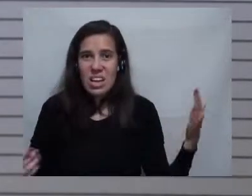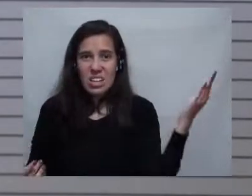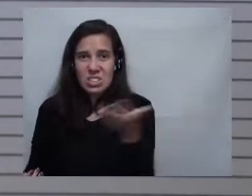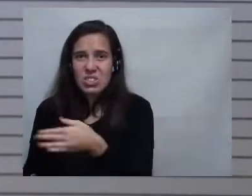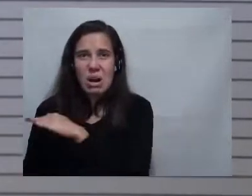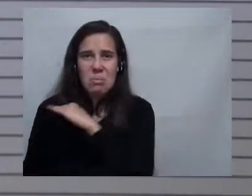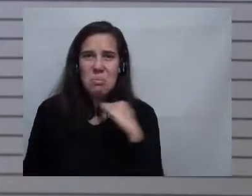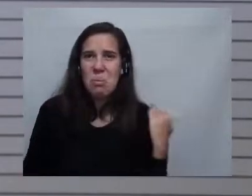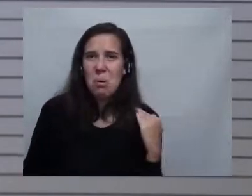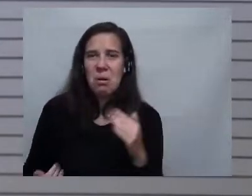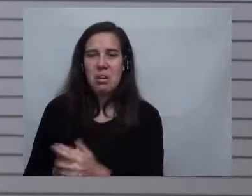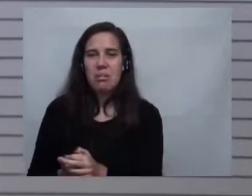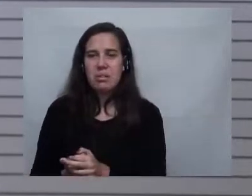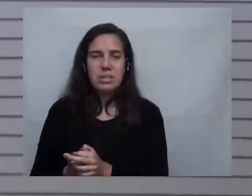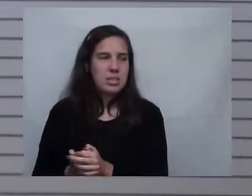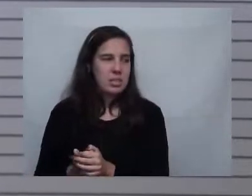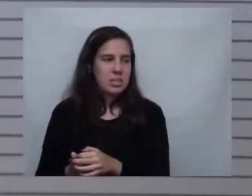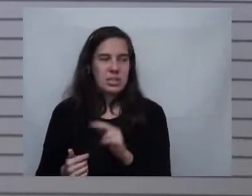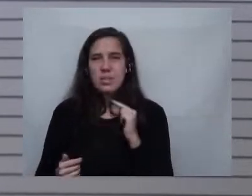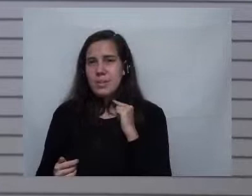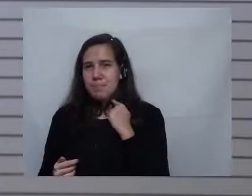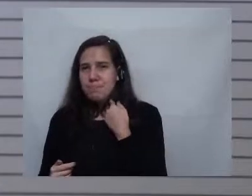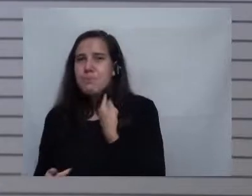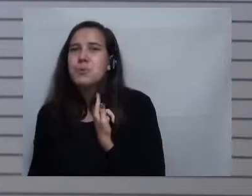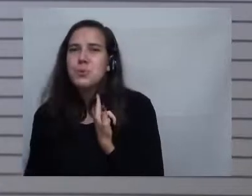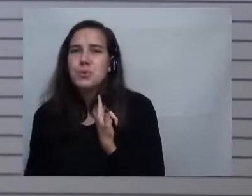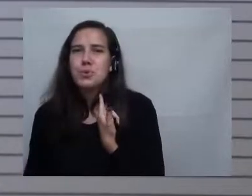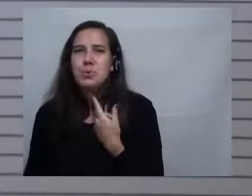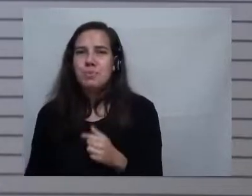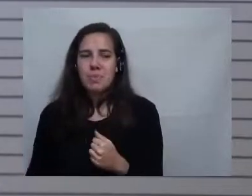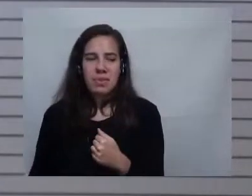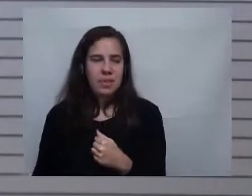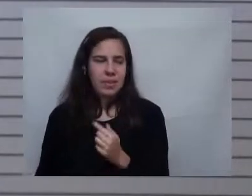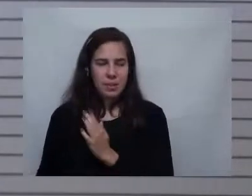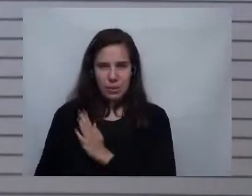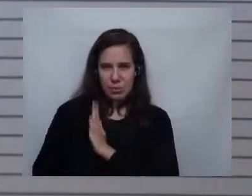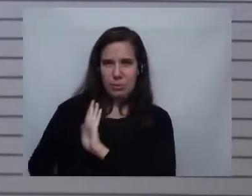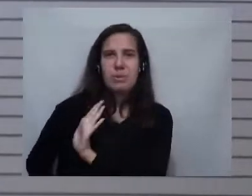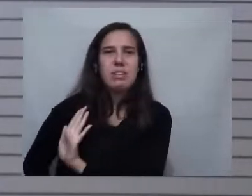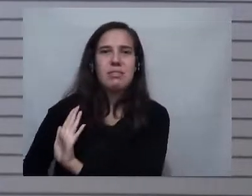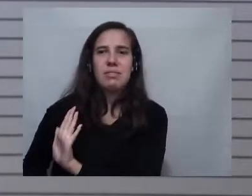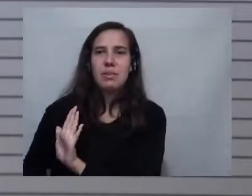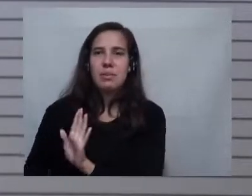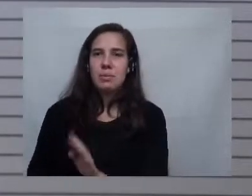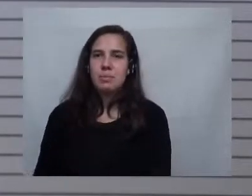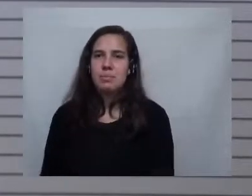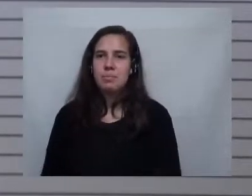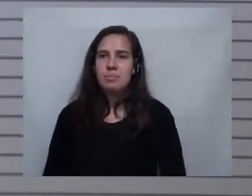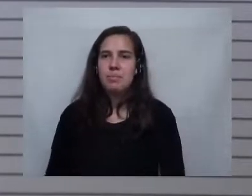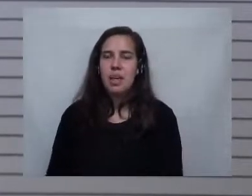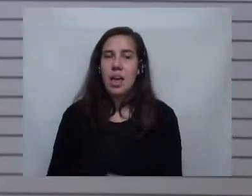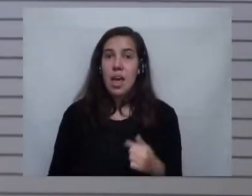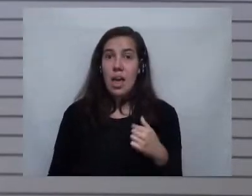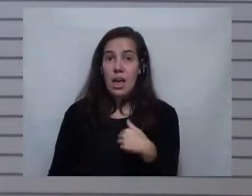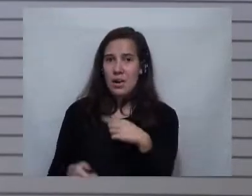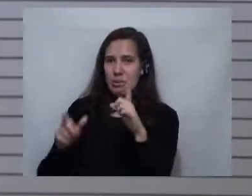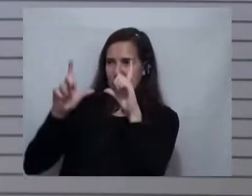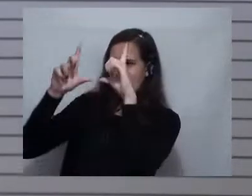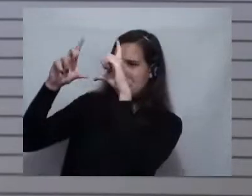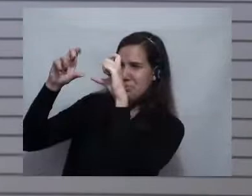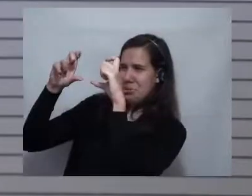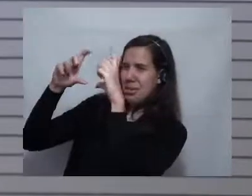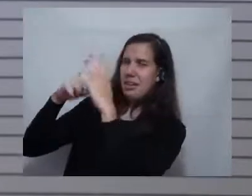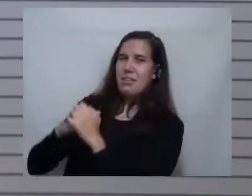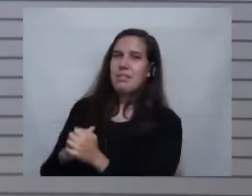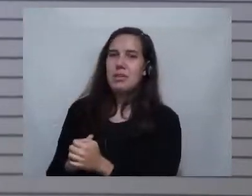Oi e aí eu olhei para o BO e Ele olhou para mim e eu tiro uma foto dele vou postar me siga no